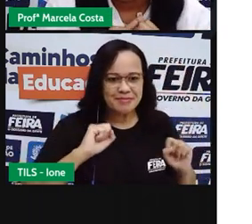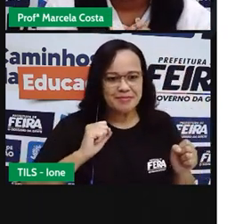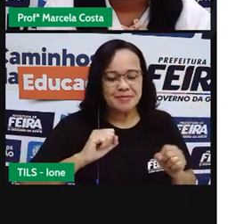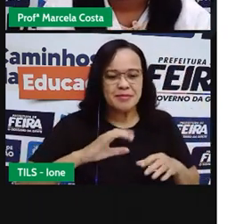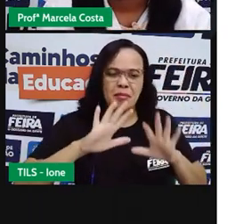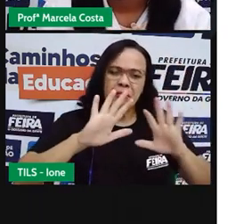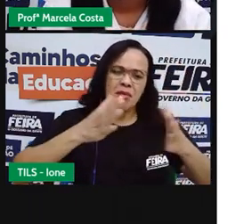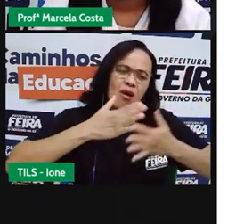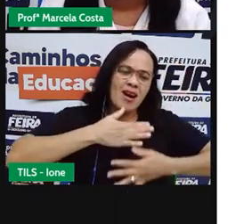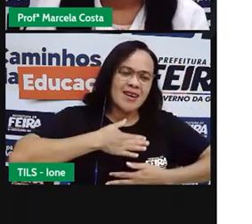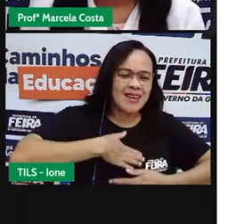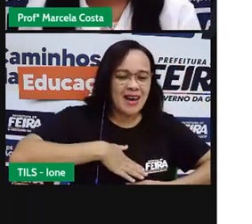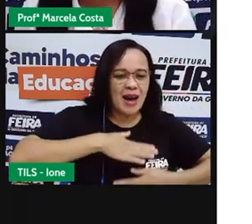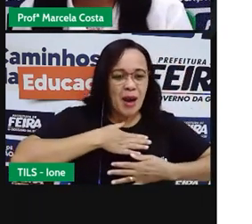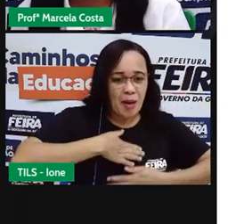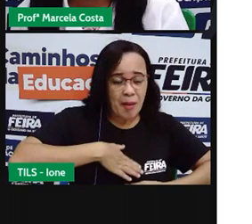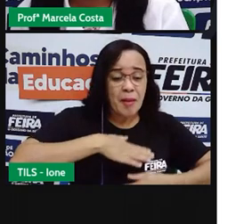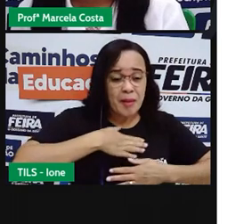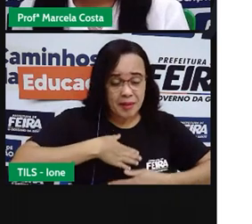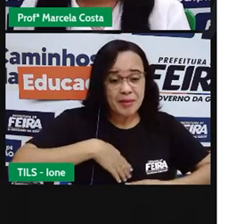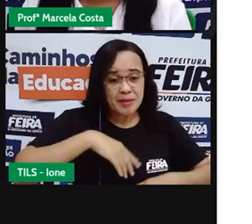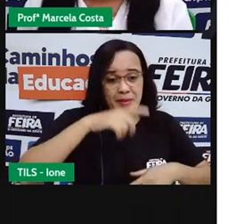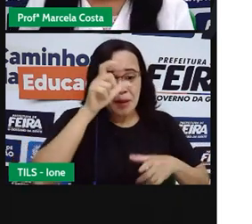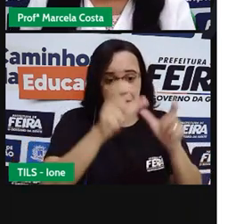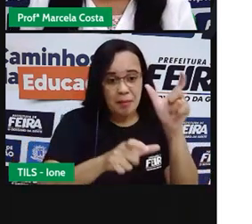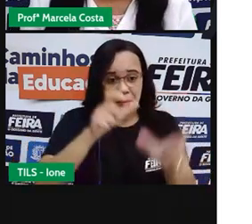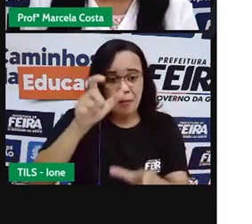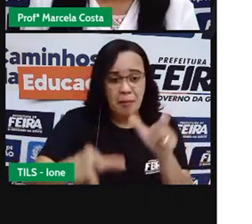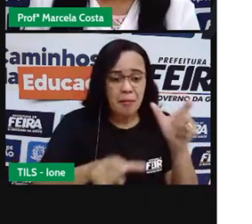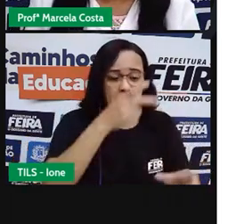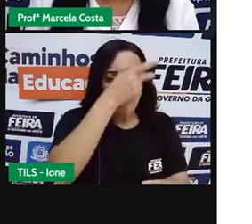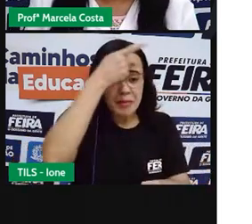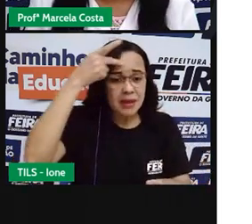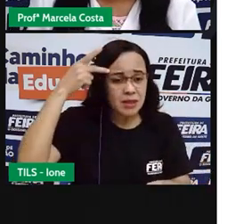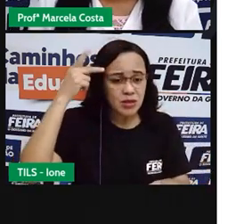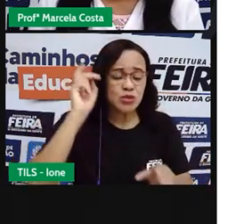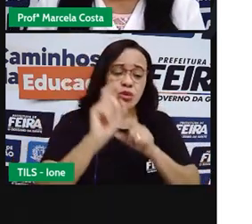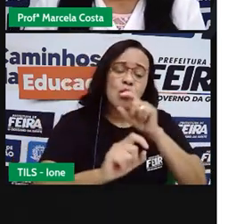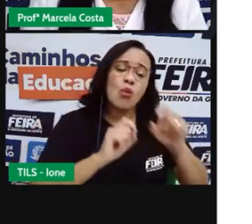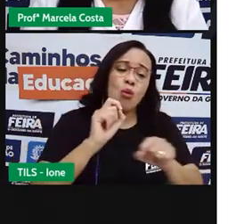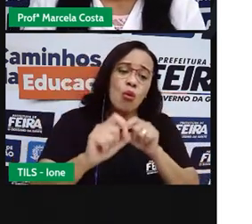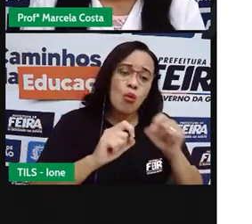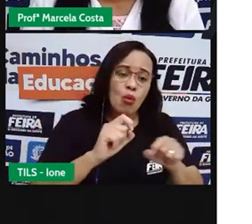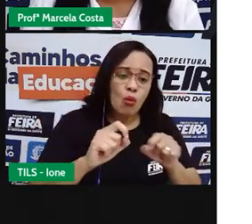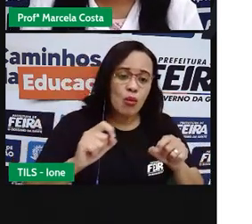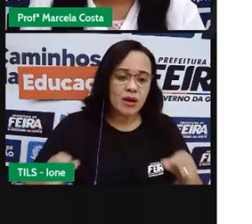mais calmas. Tem pessoas que são